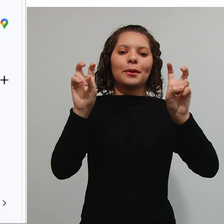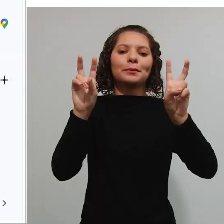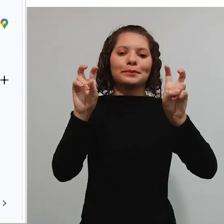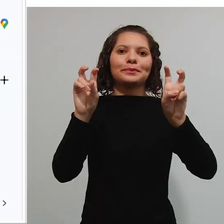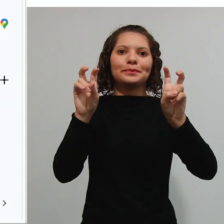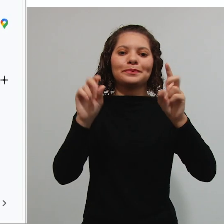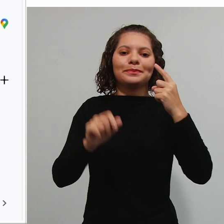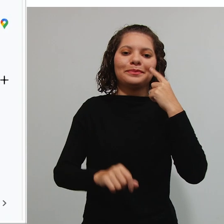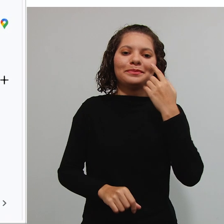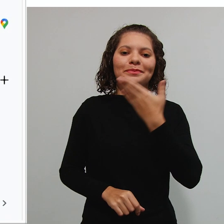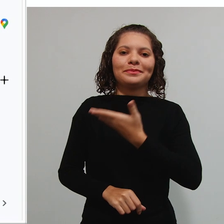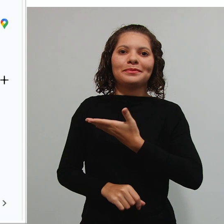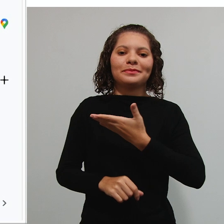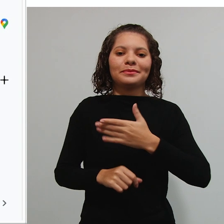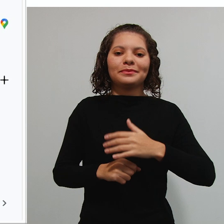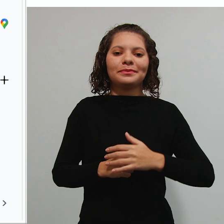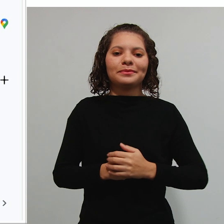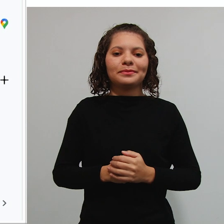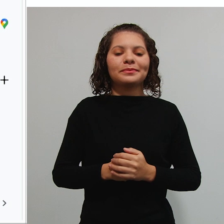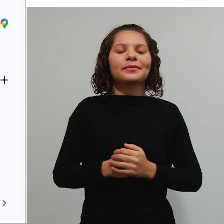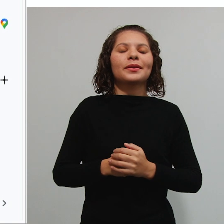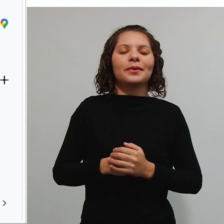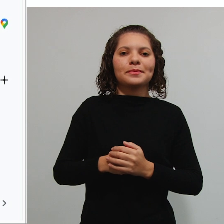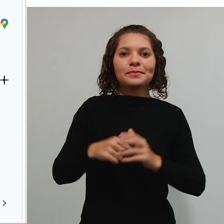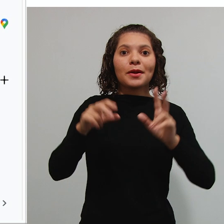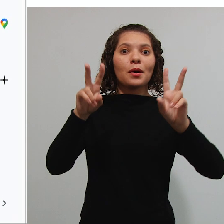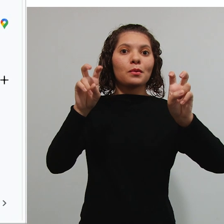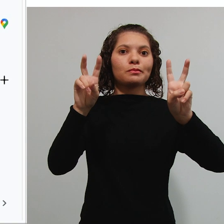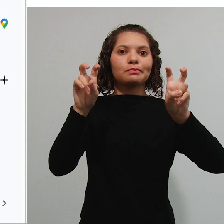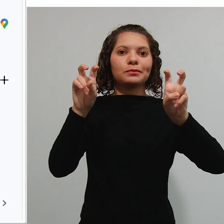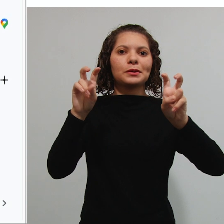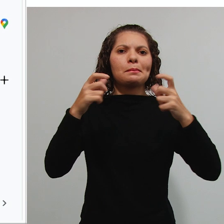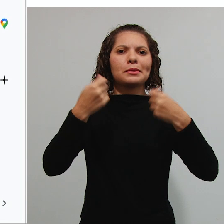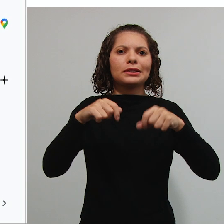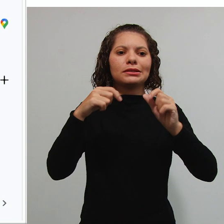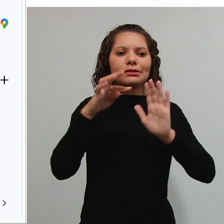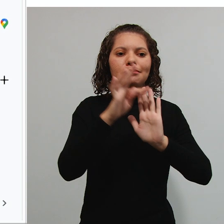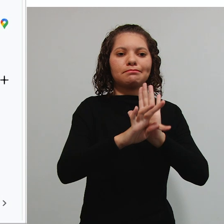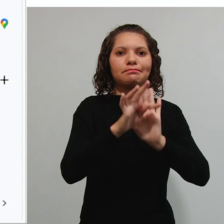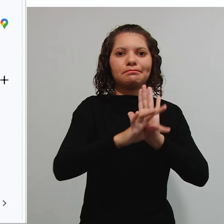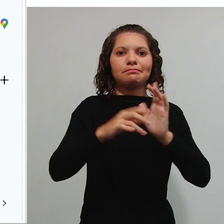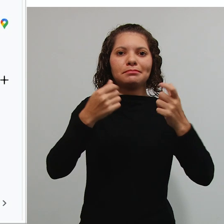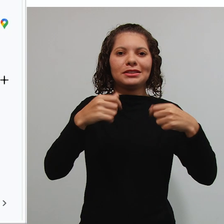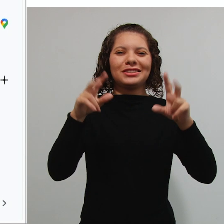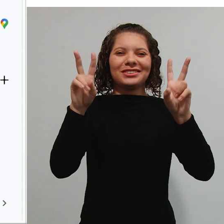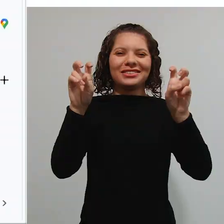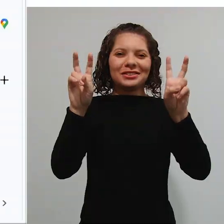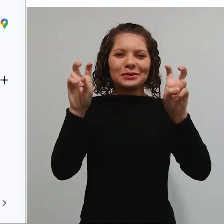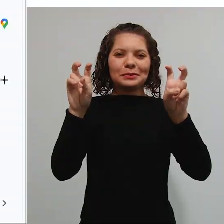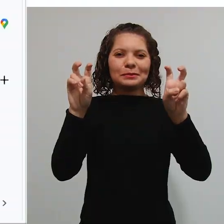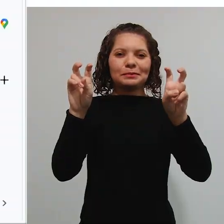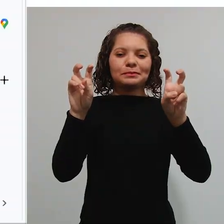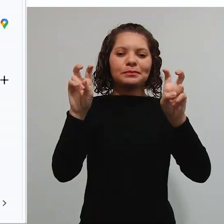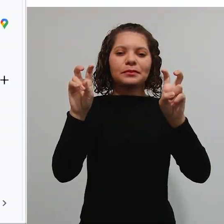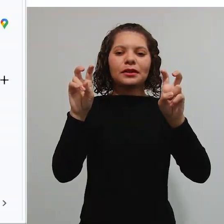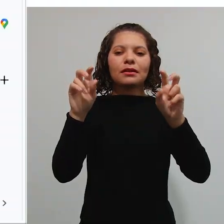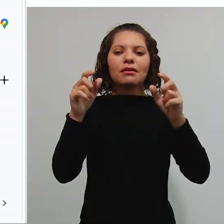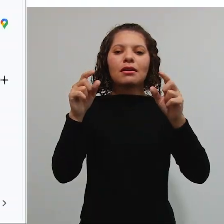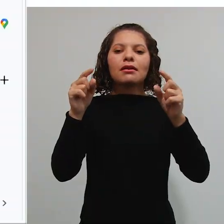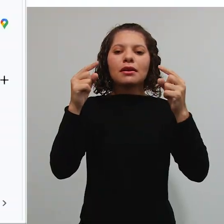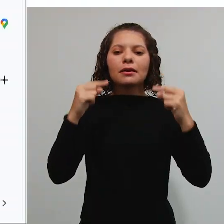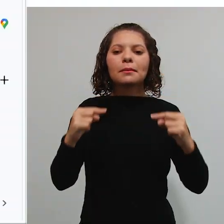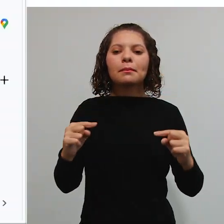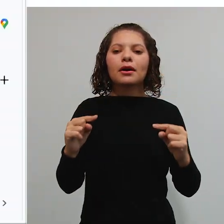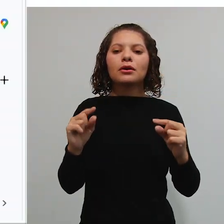título, tá bom? Então, título é um elemento do texto. Todo texto tem que ter título. Depois, a gente sempre tem